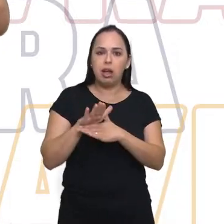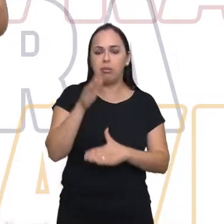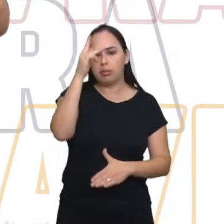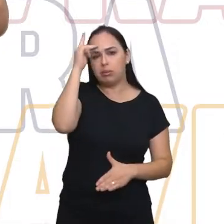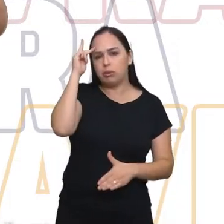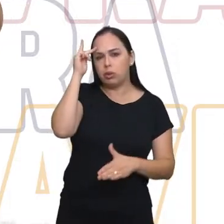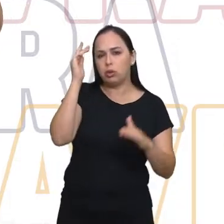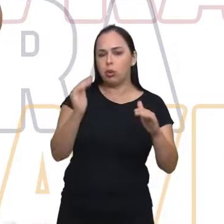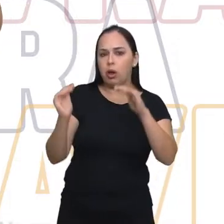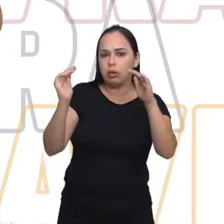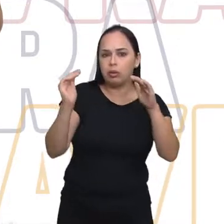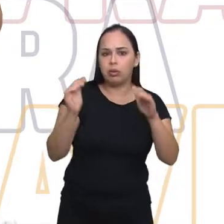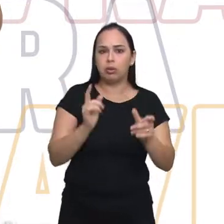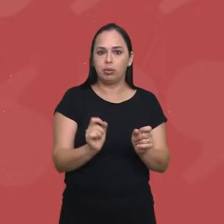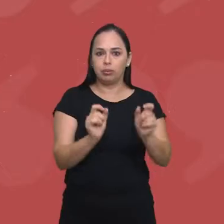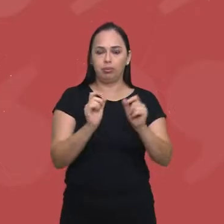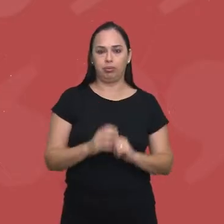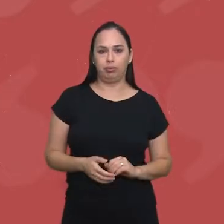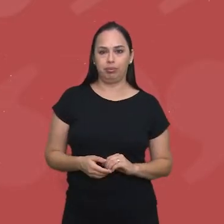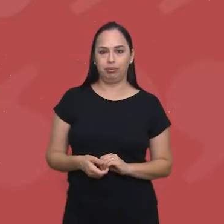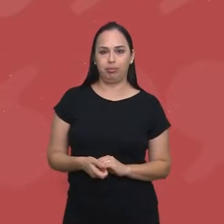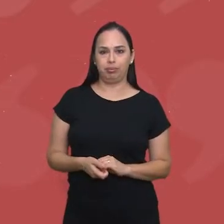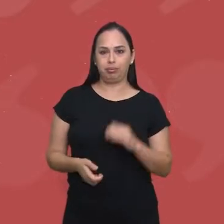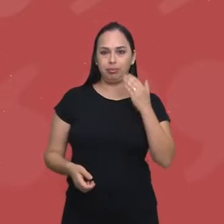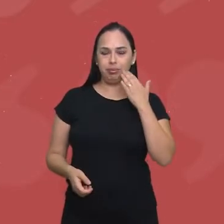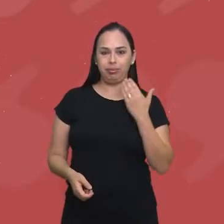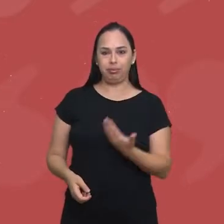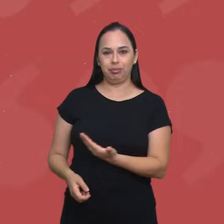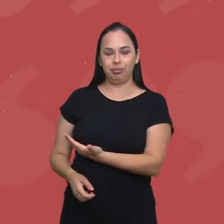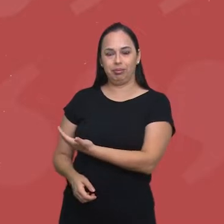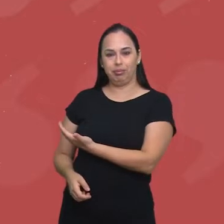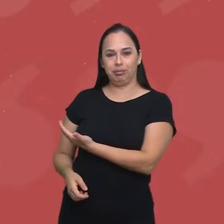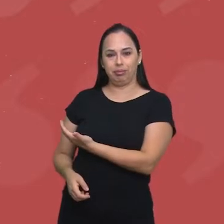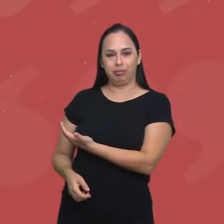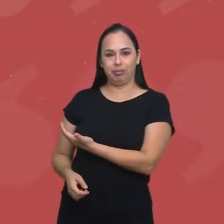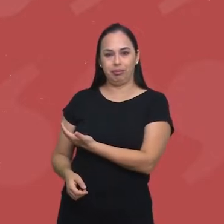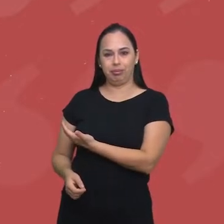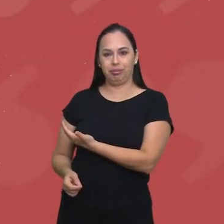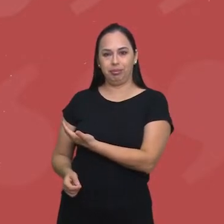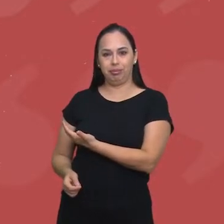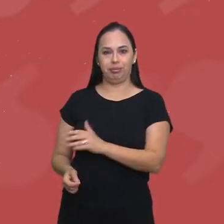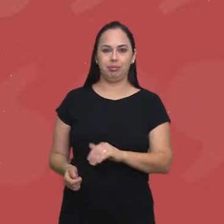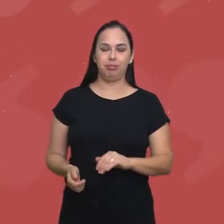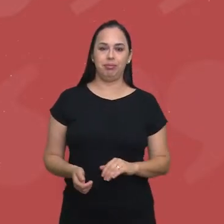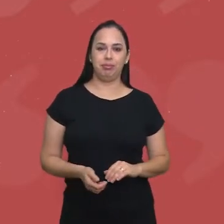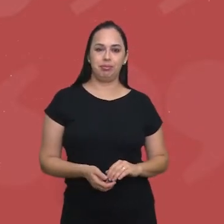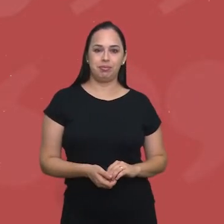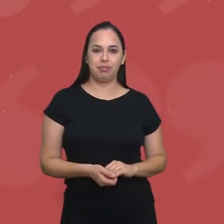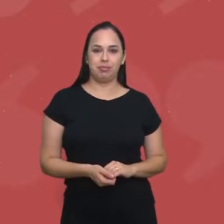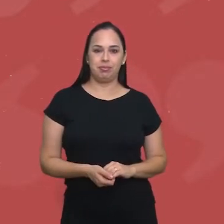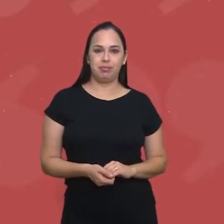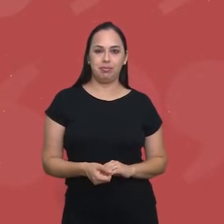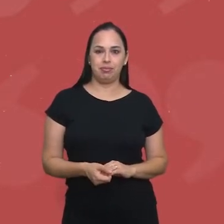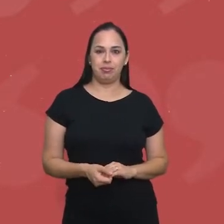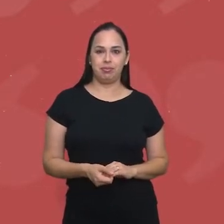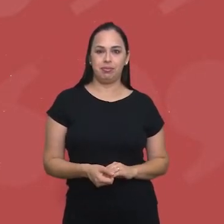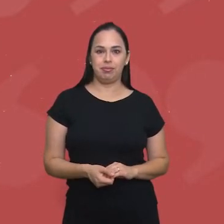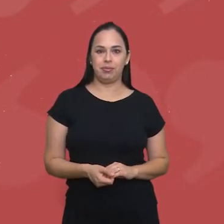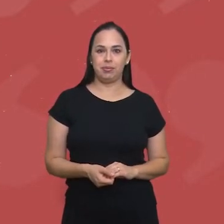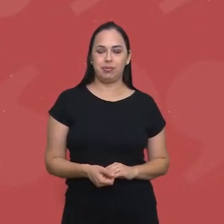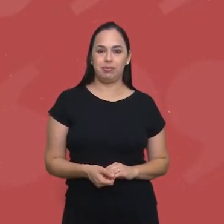também dar o apoio psicossocial. Quais são os atendimentos recebidos pelos pacientes no Gesto?